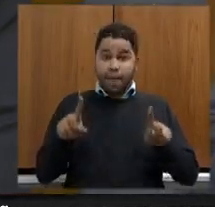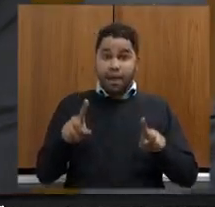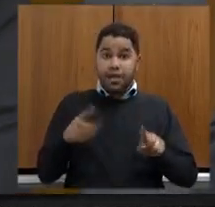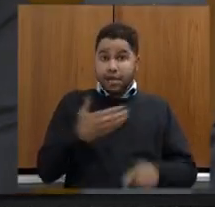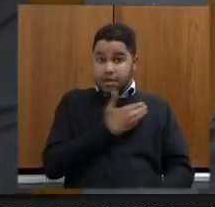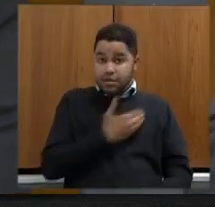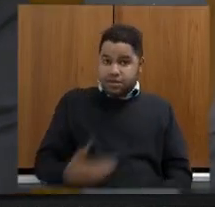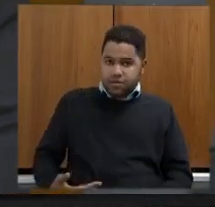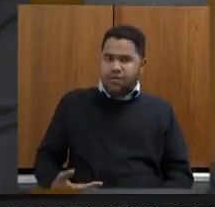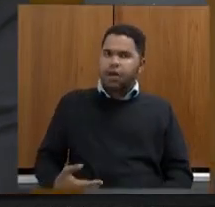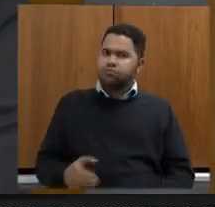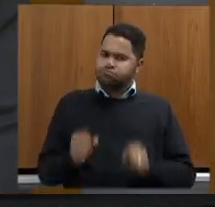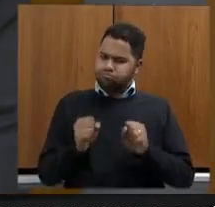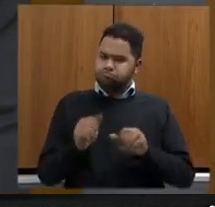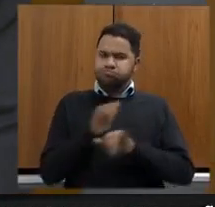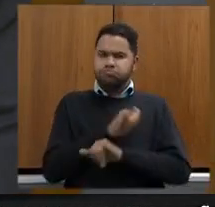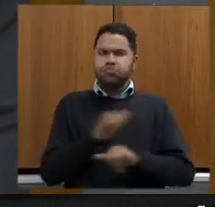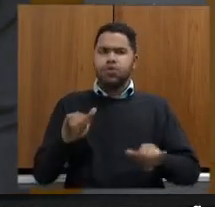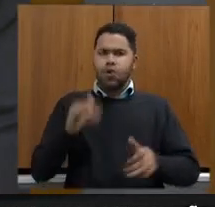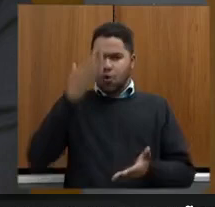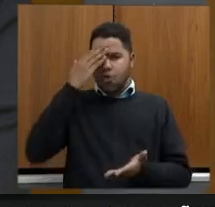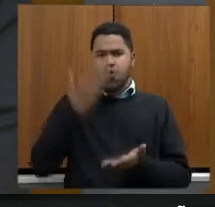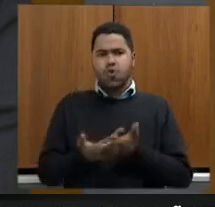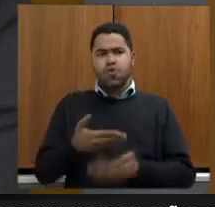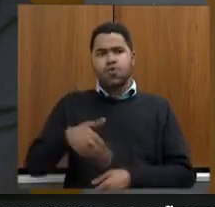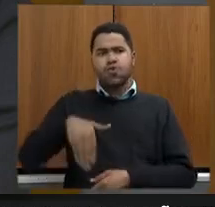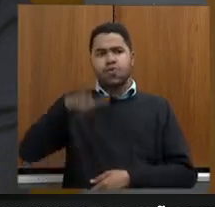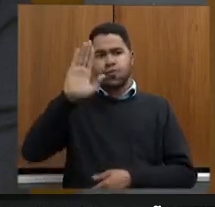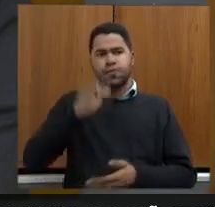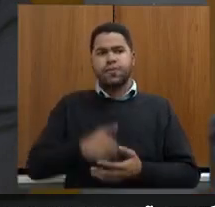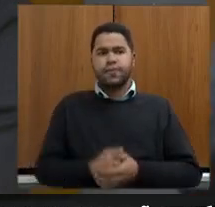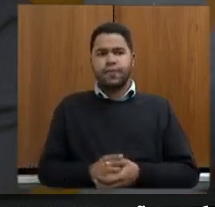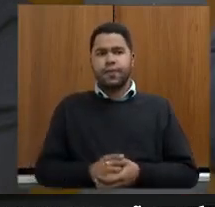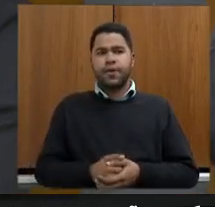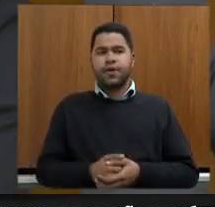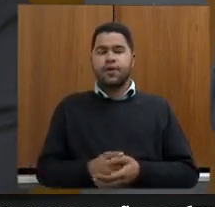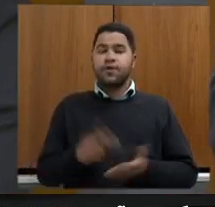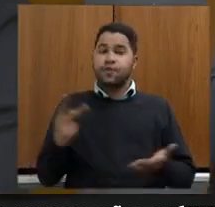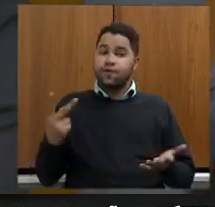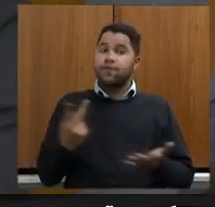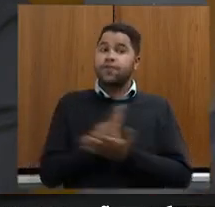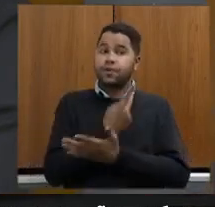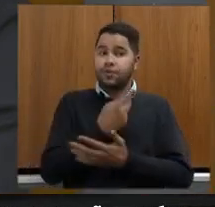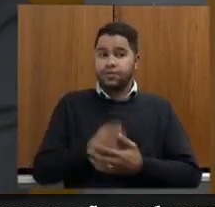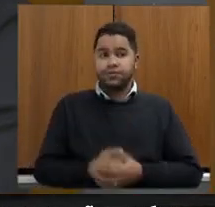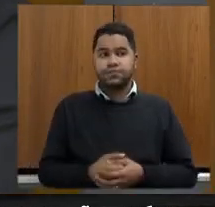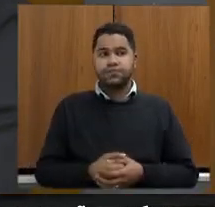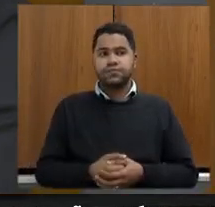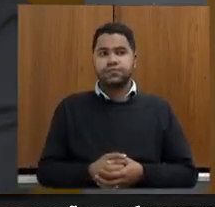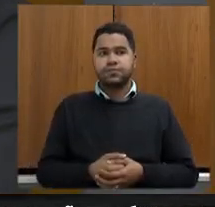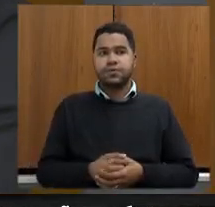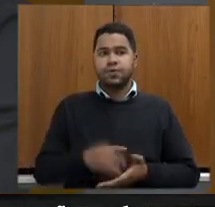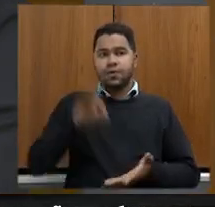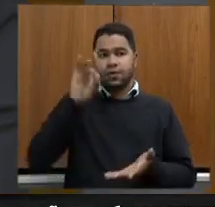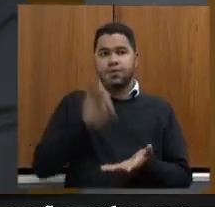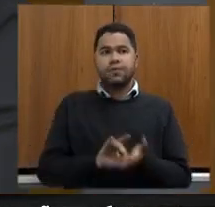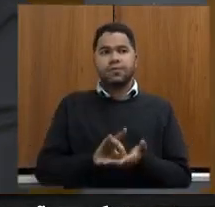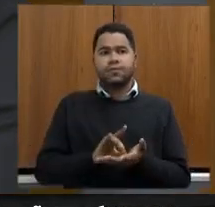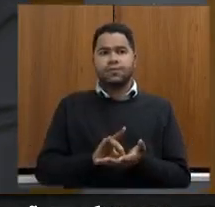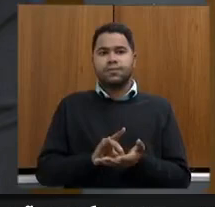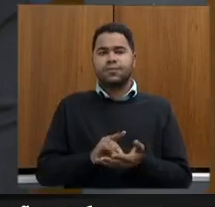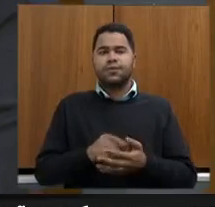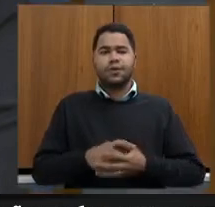nós podemos dizer que nós temos mais confiança né que isso irá acontecer né e que de fato